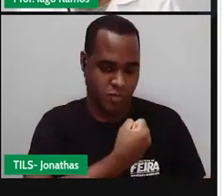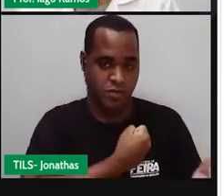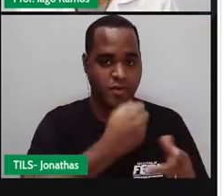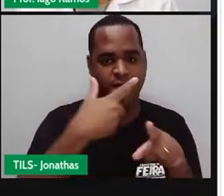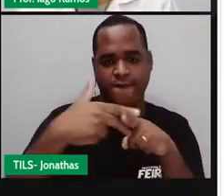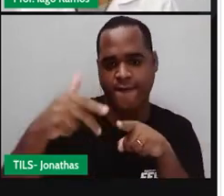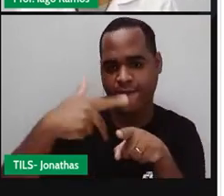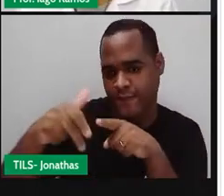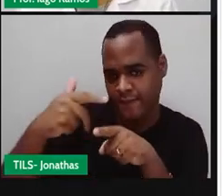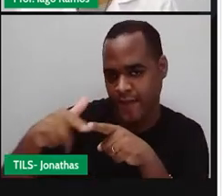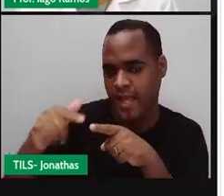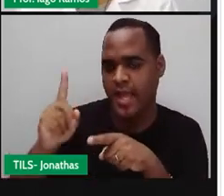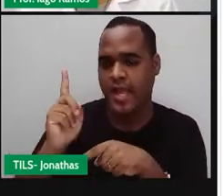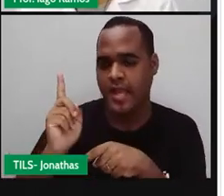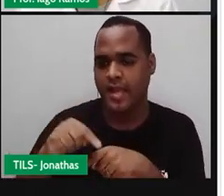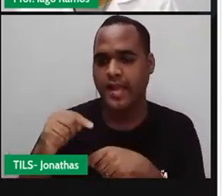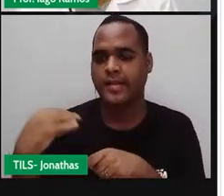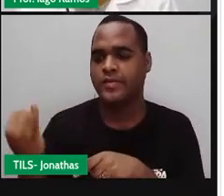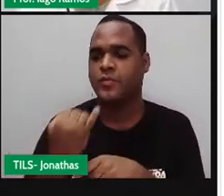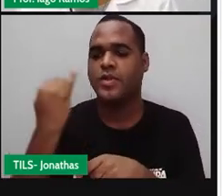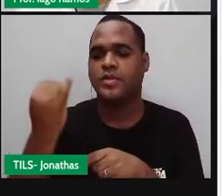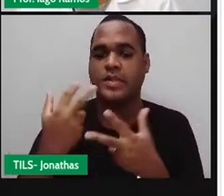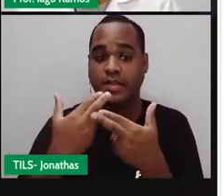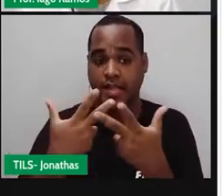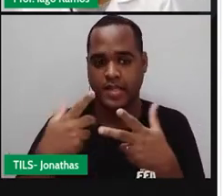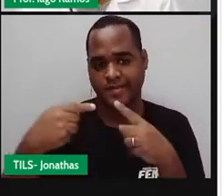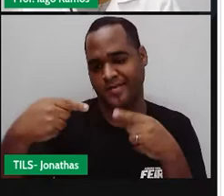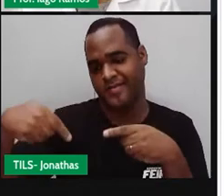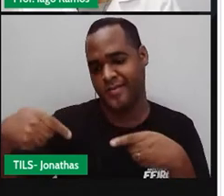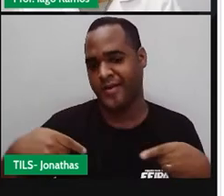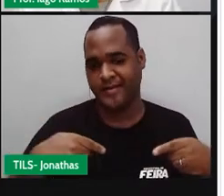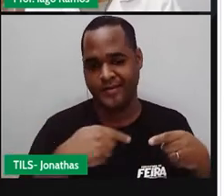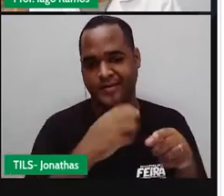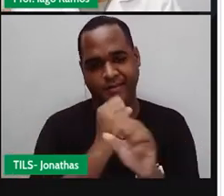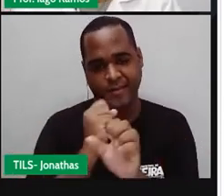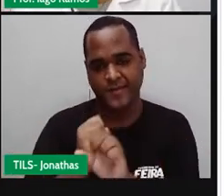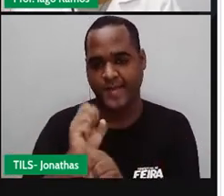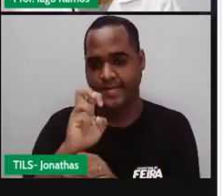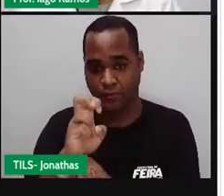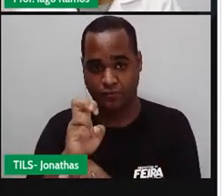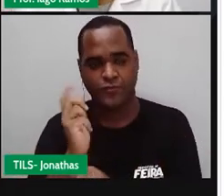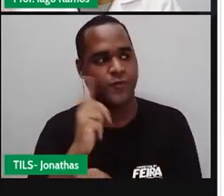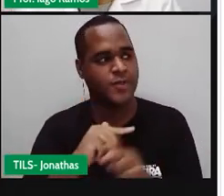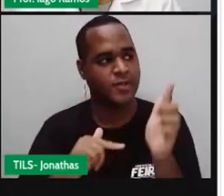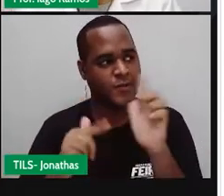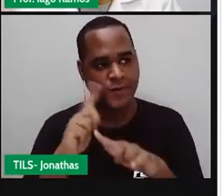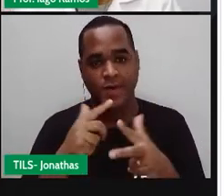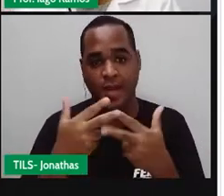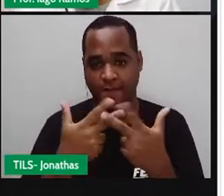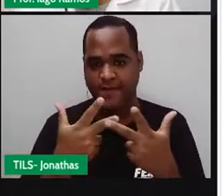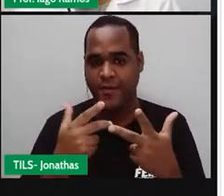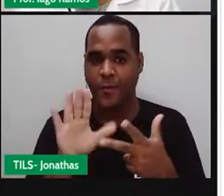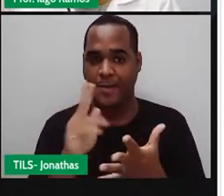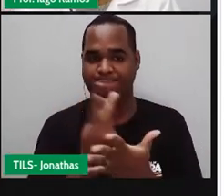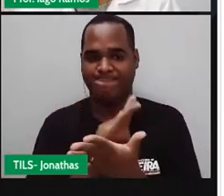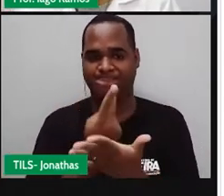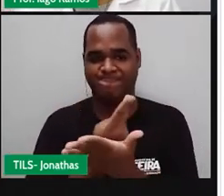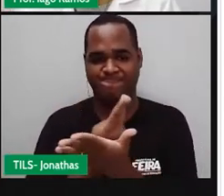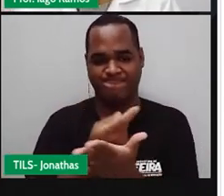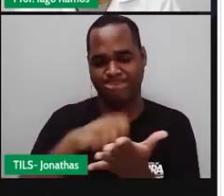nos cinco jogos que foram disputados apenas O opa digitei